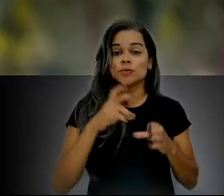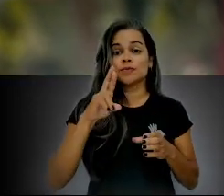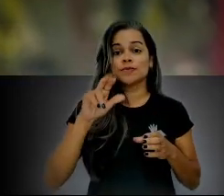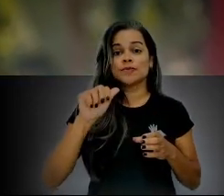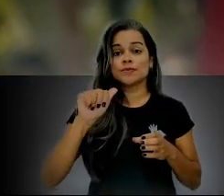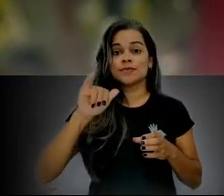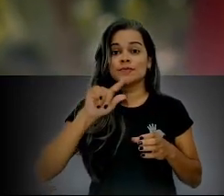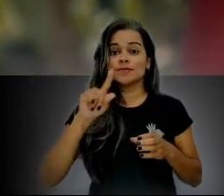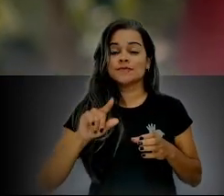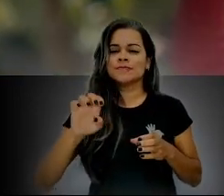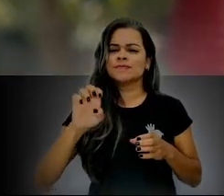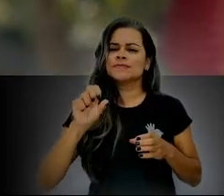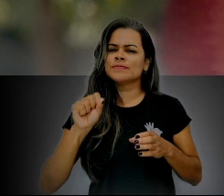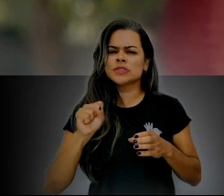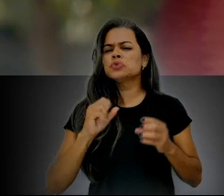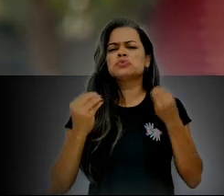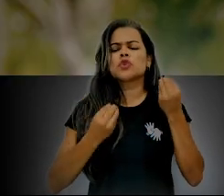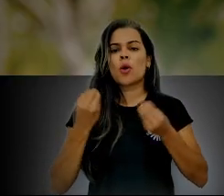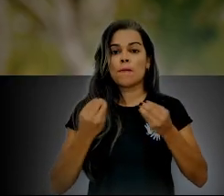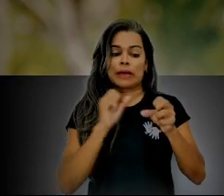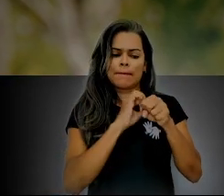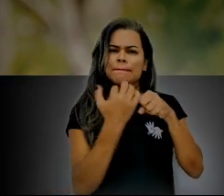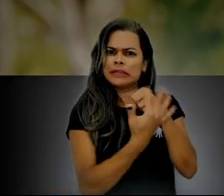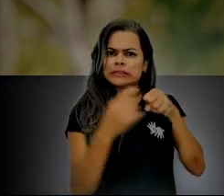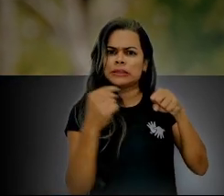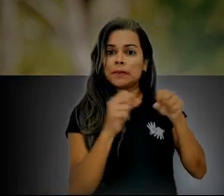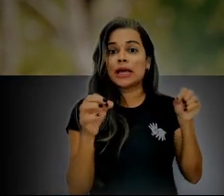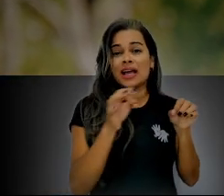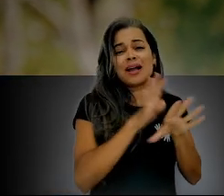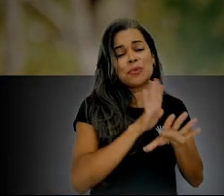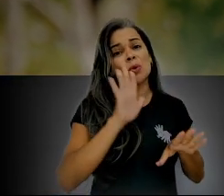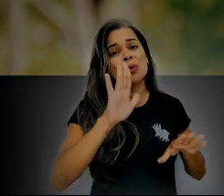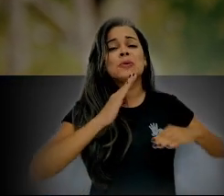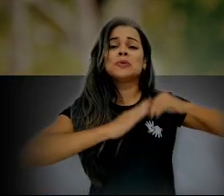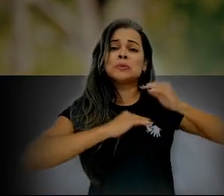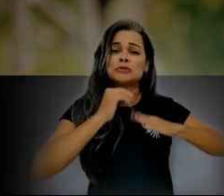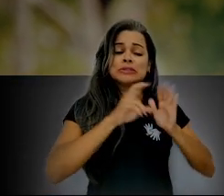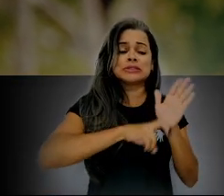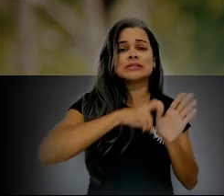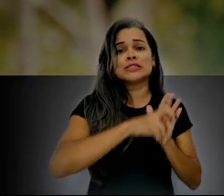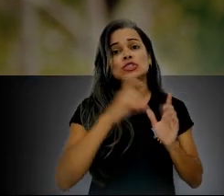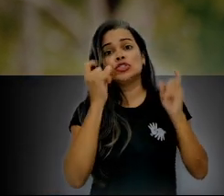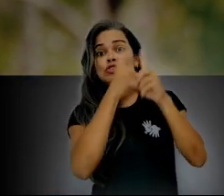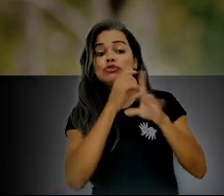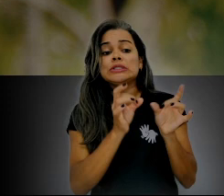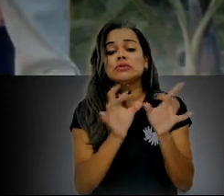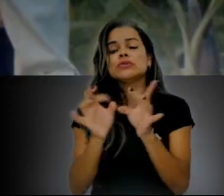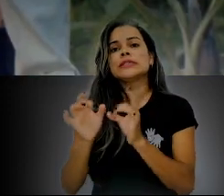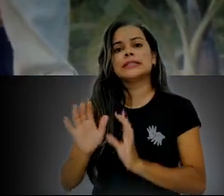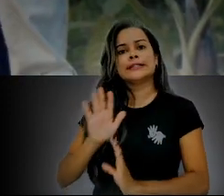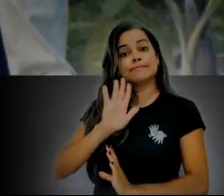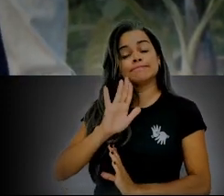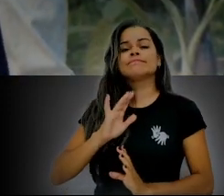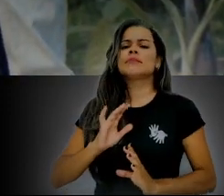Raízes do jiquiriçá foi uma iniciativa depois da pandemia porque muitos agricultores encontravam dificuldade na comercialização de seus produtos